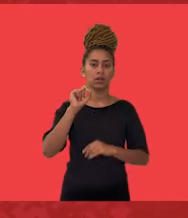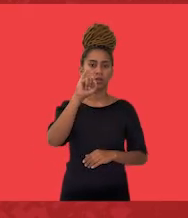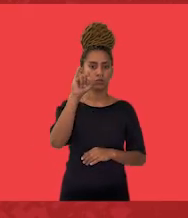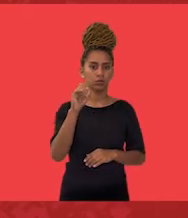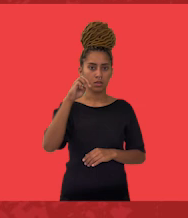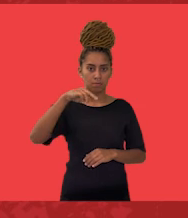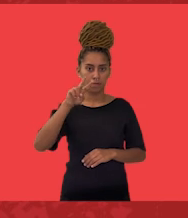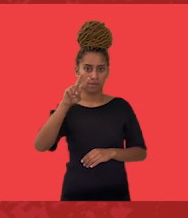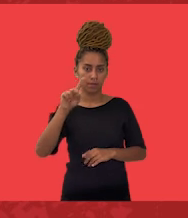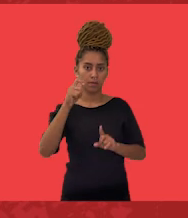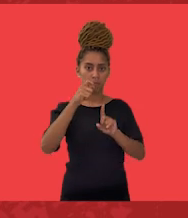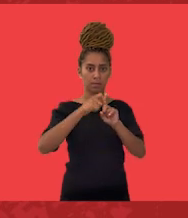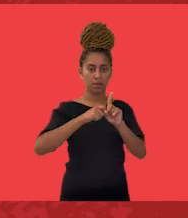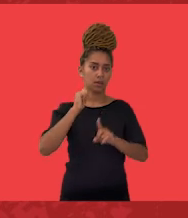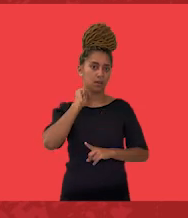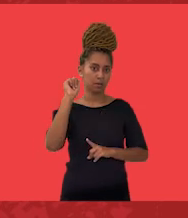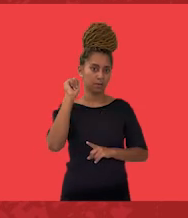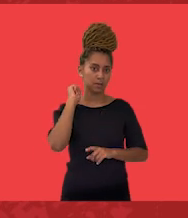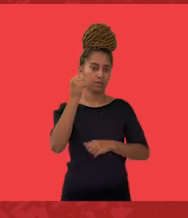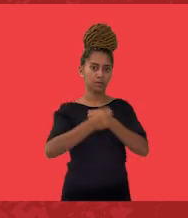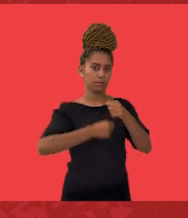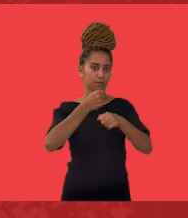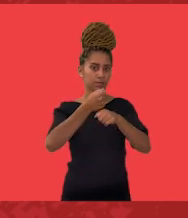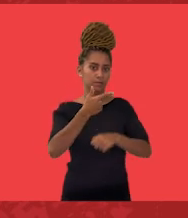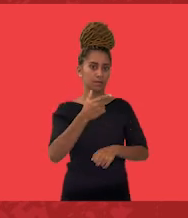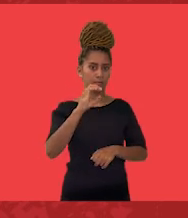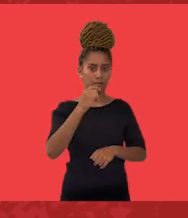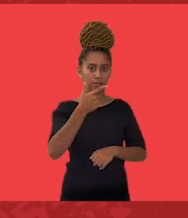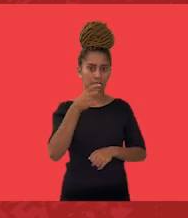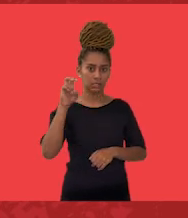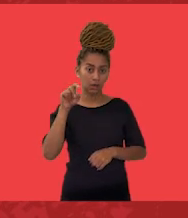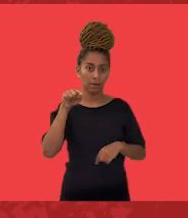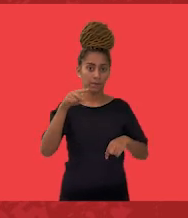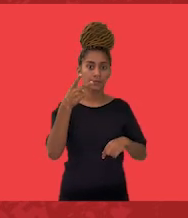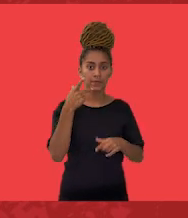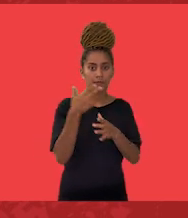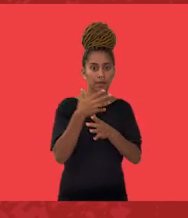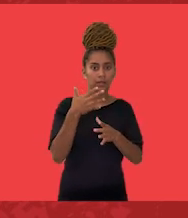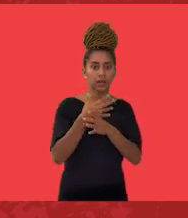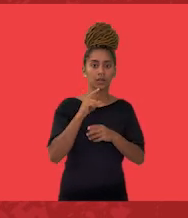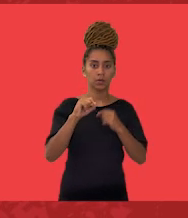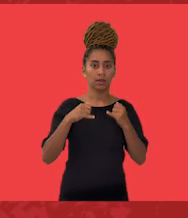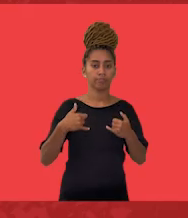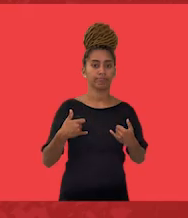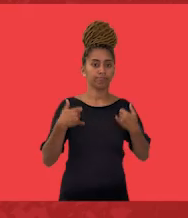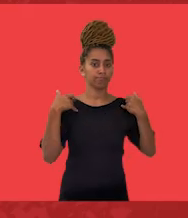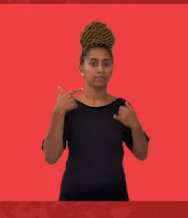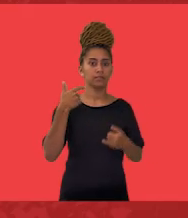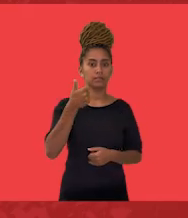1922. 2 joias de família da paisagem. Naquele